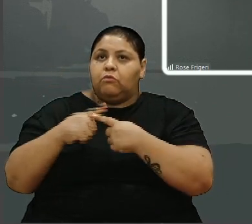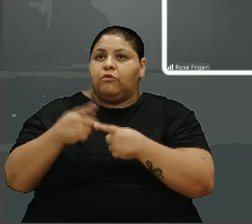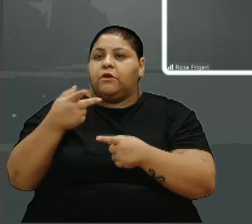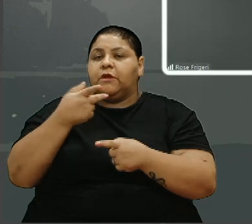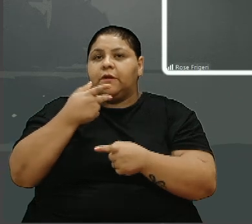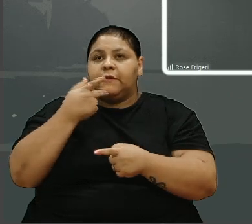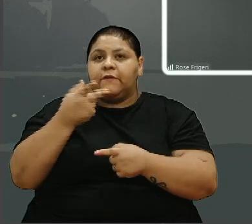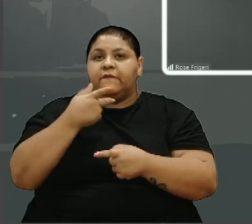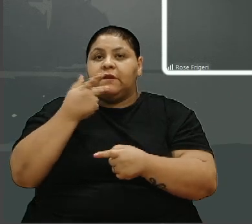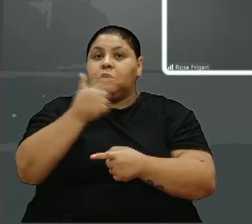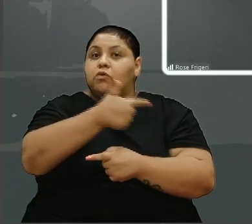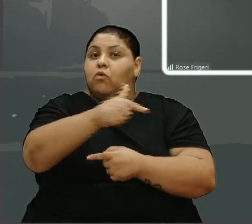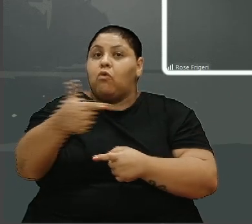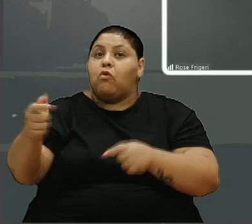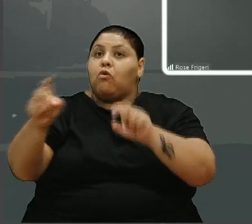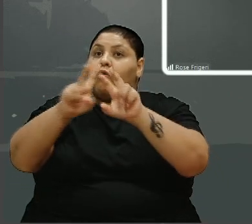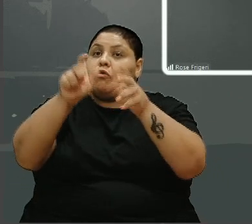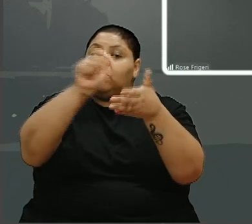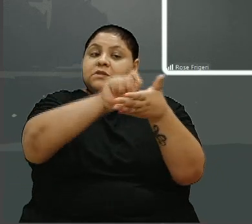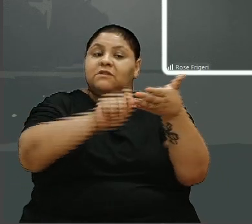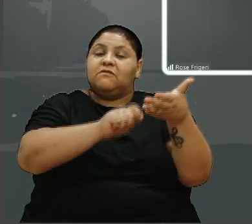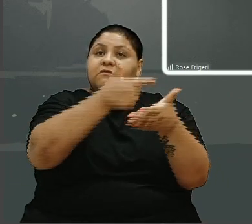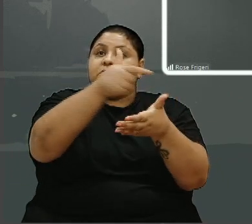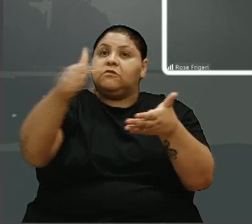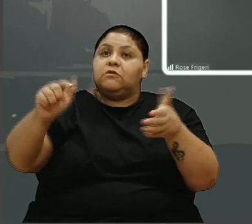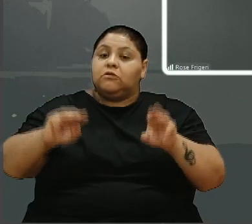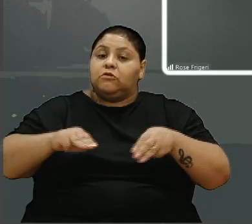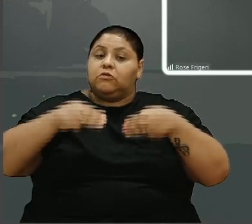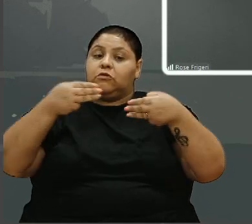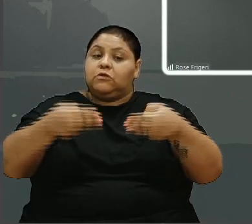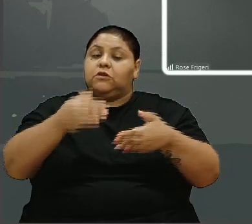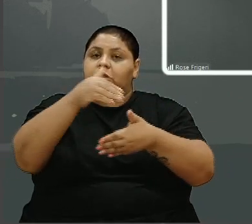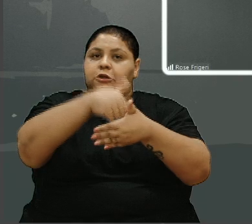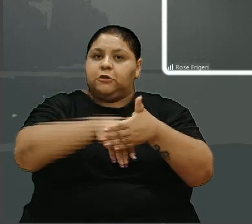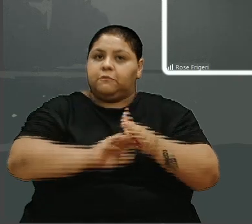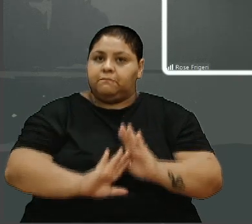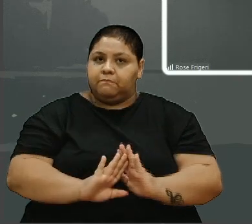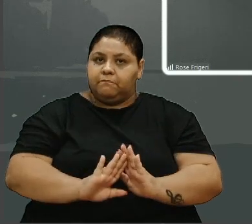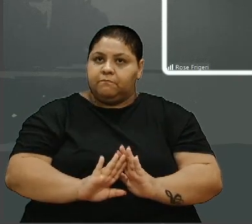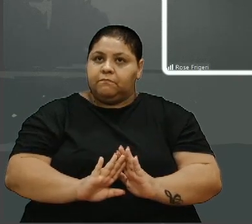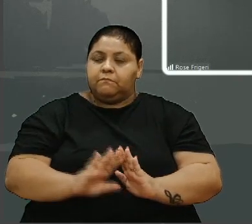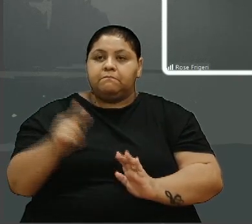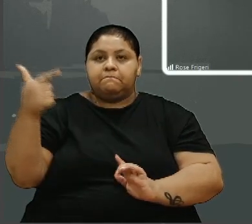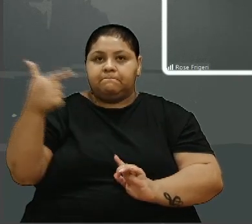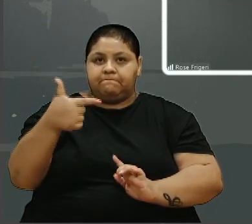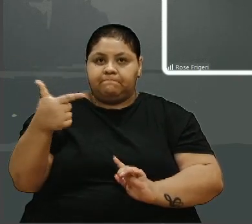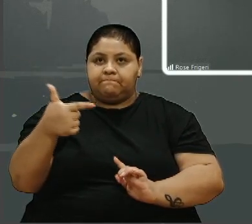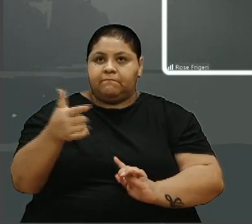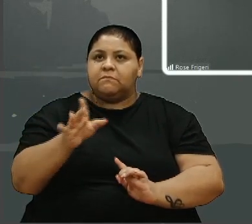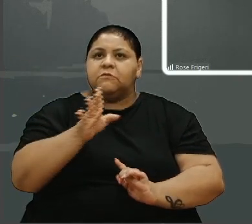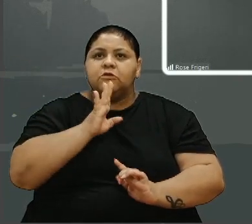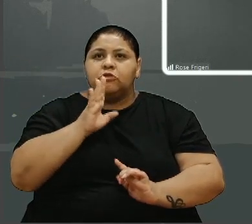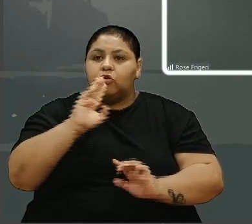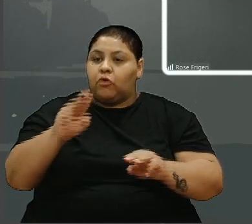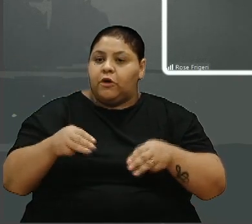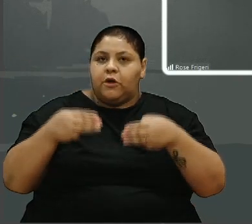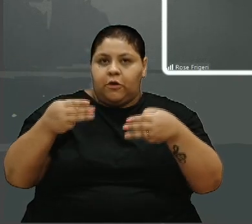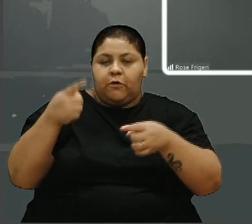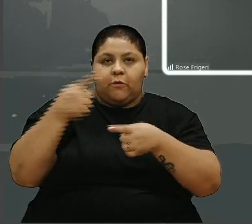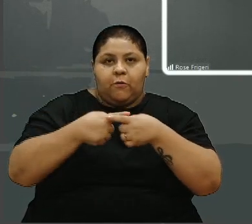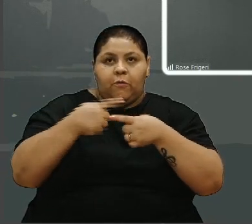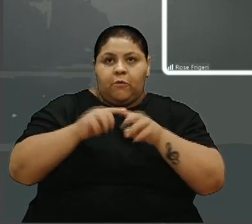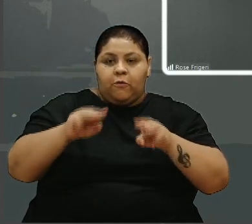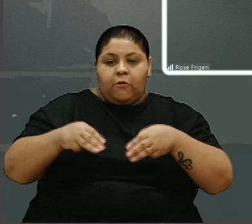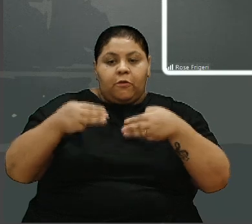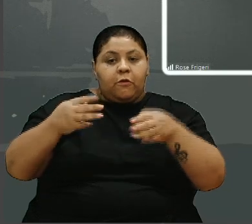outra fala e escrever outra coisa na moção que a gente está votando. Segunda coisa, não conhece a moção, porque a